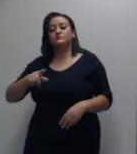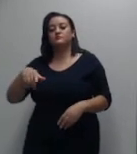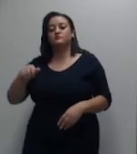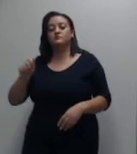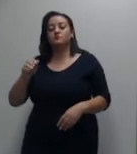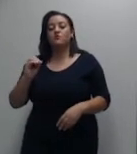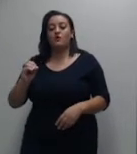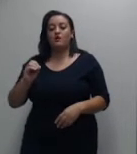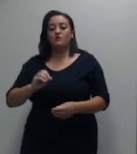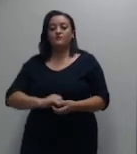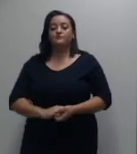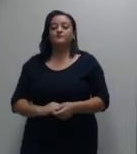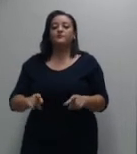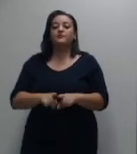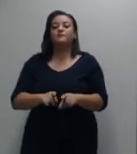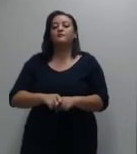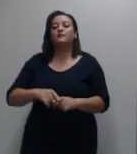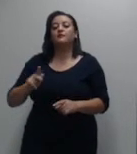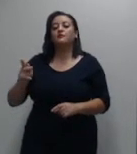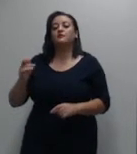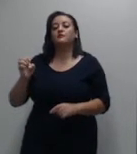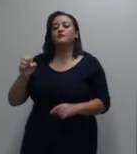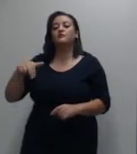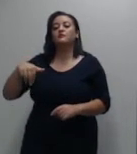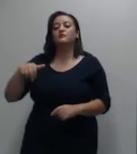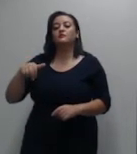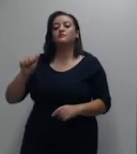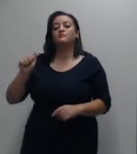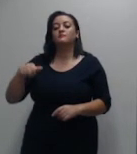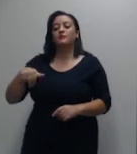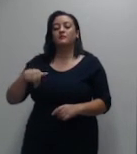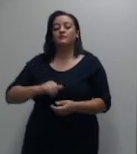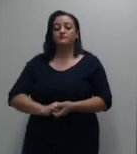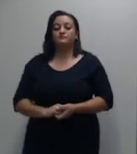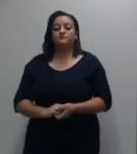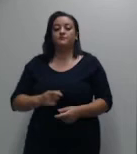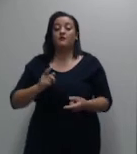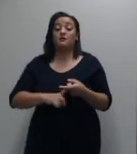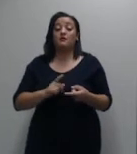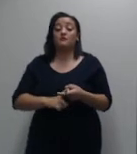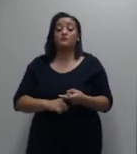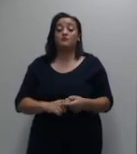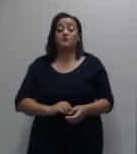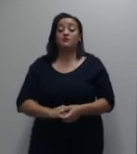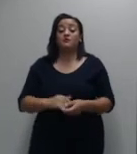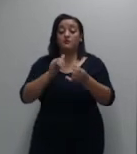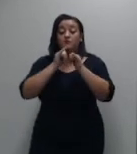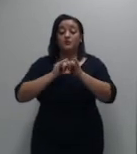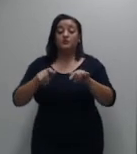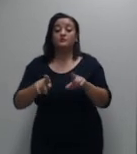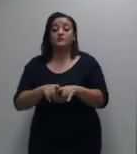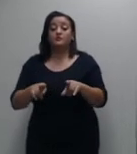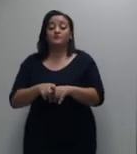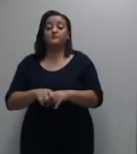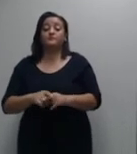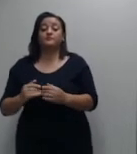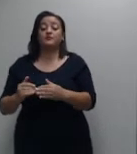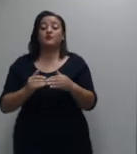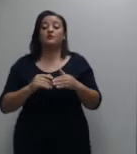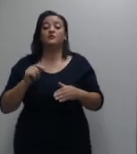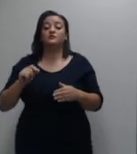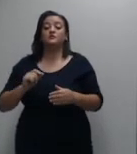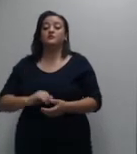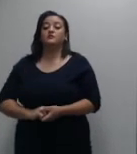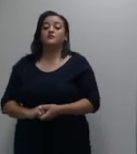uma porque é ele de cimento forte proclamou o pedido de vista vai